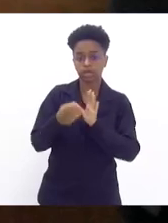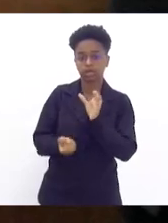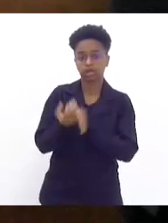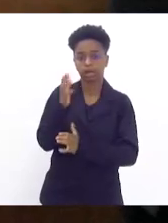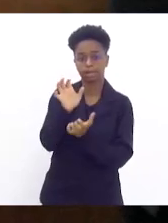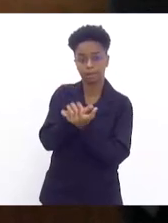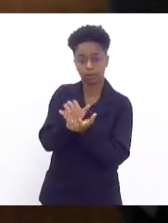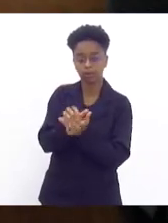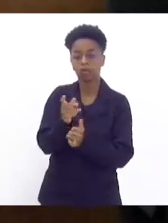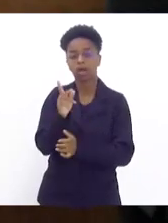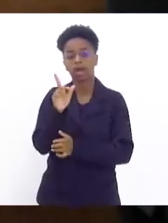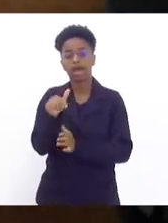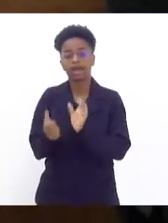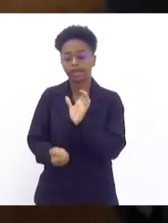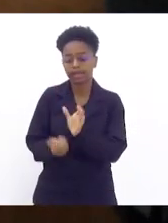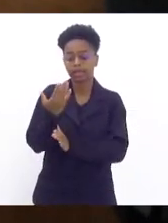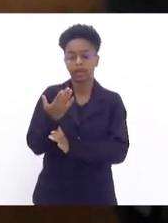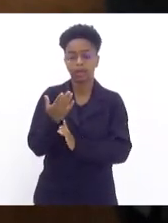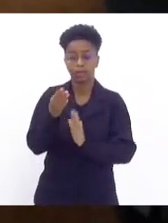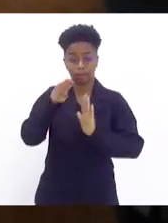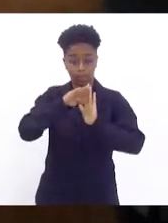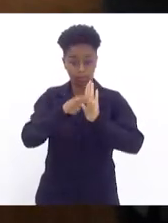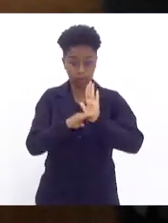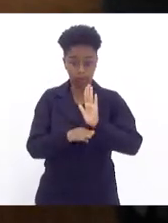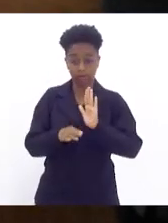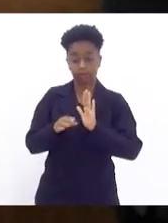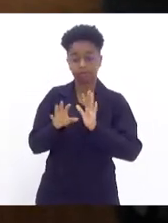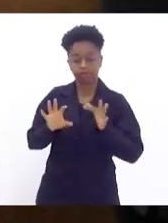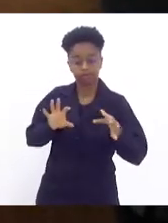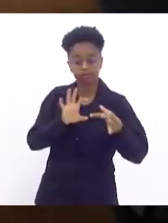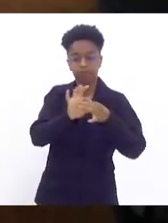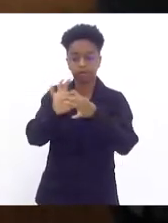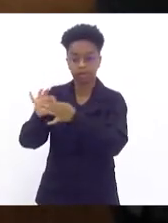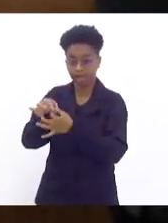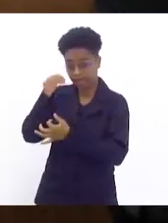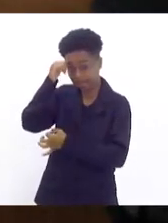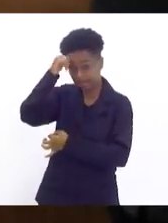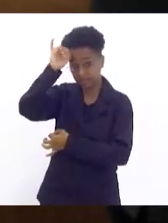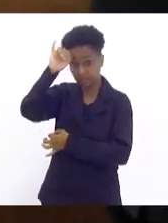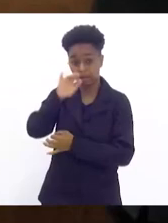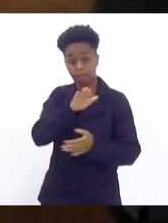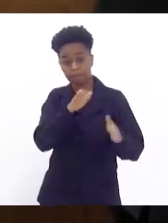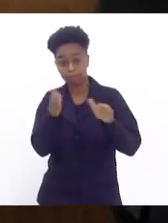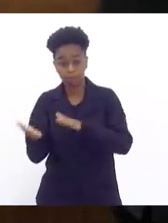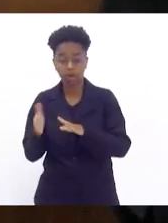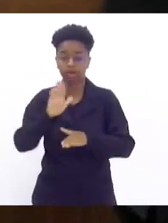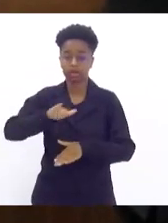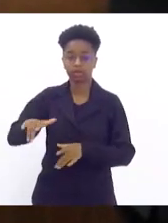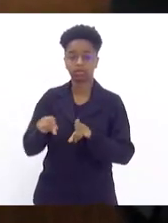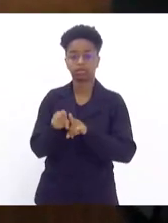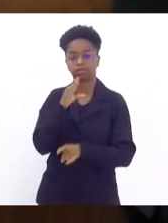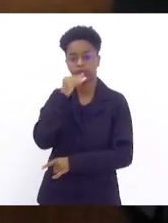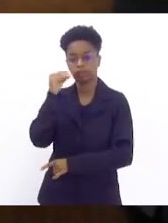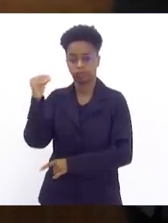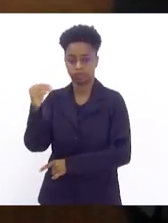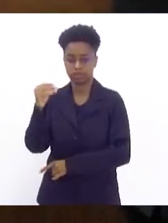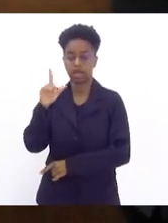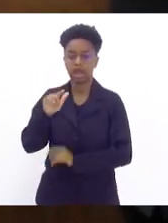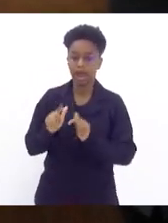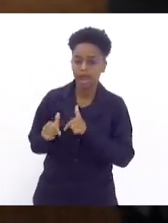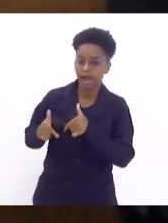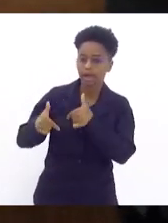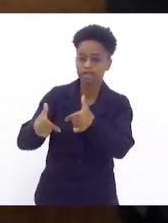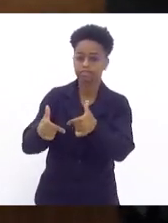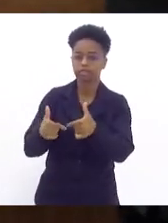cria o programa Integrado de prevenção ao homicídio de crianças e adolescentes é uma intervenção